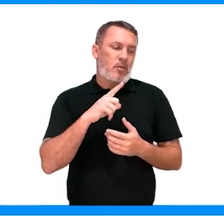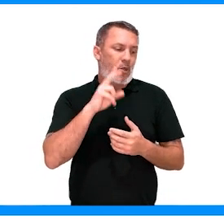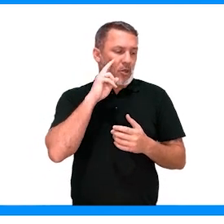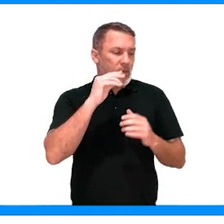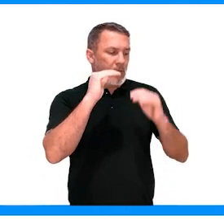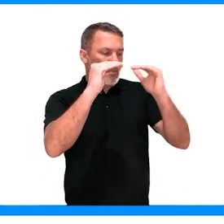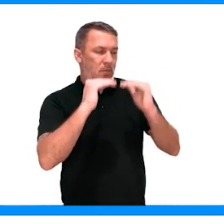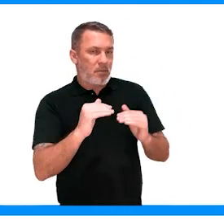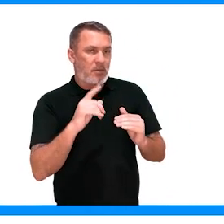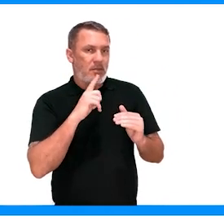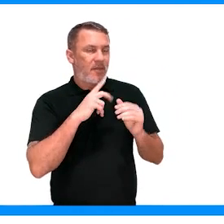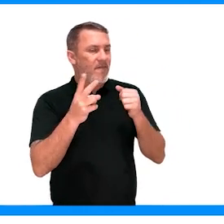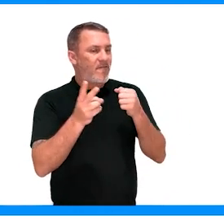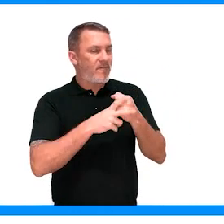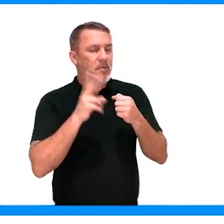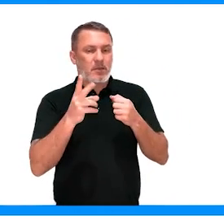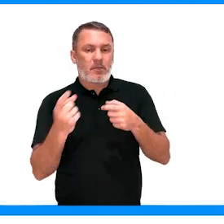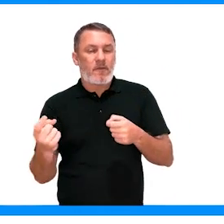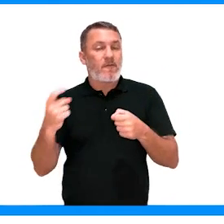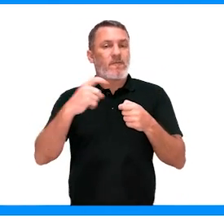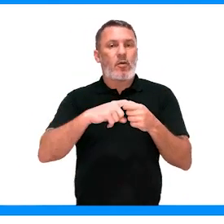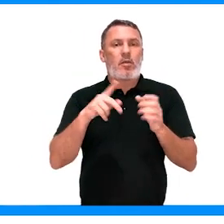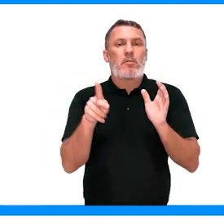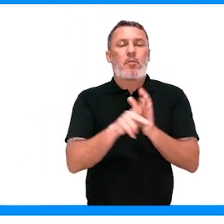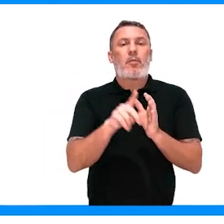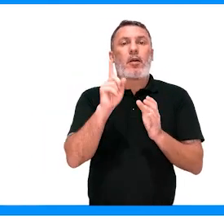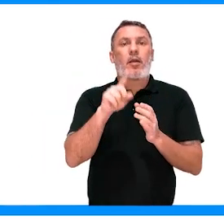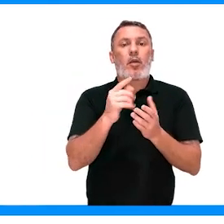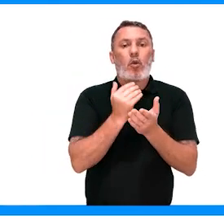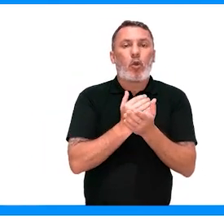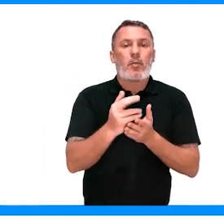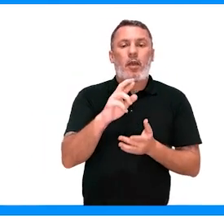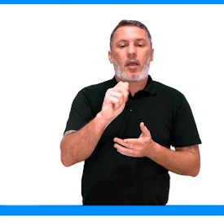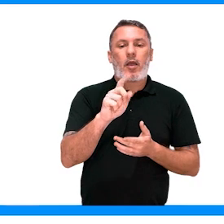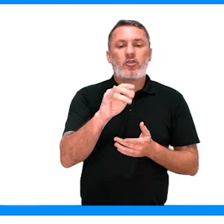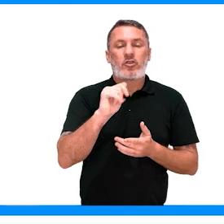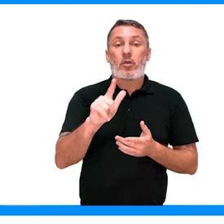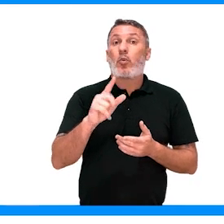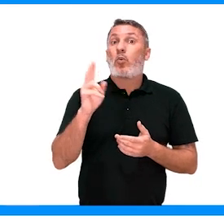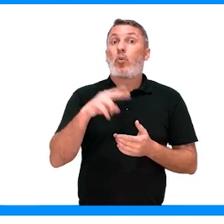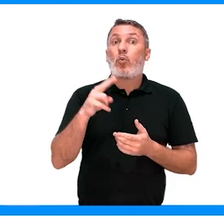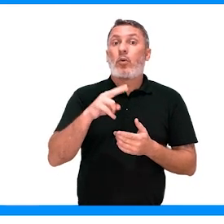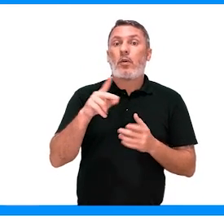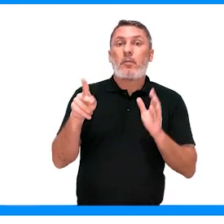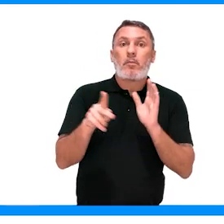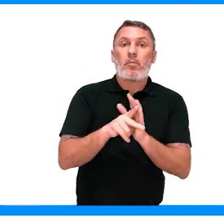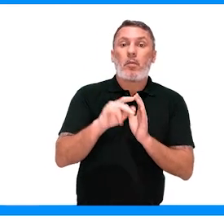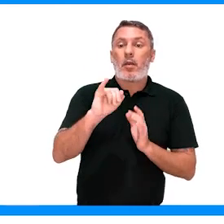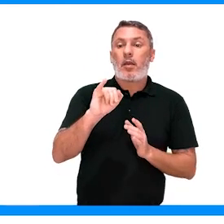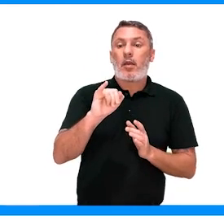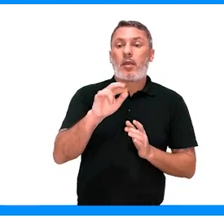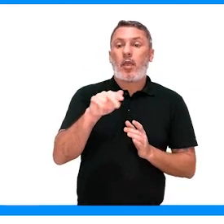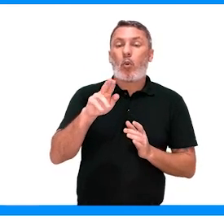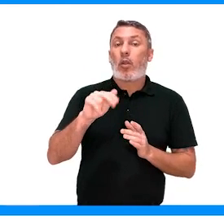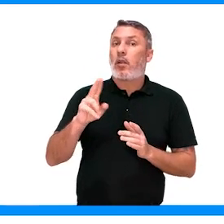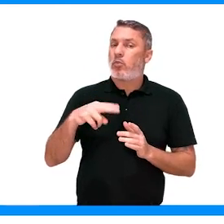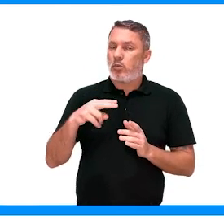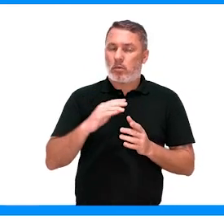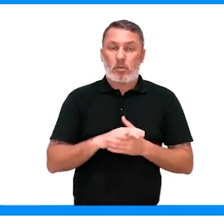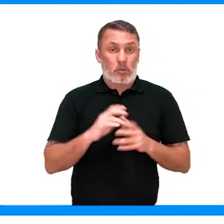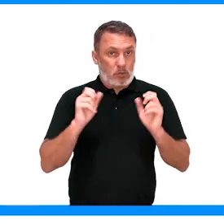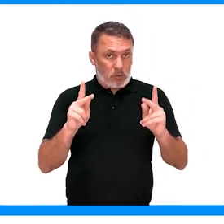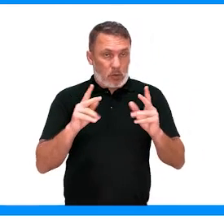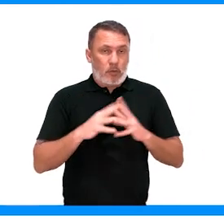e vosotros, o verbo sempre vai voltar para o radical dele. Nunca vai ser irregular nosotros e